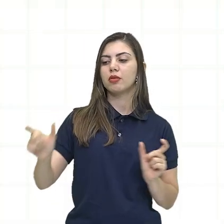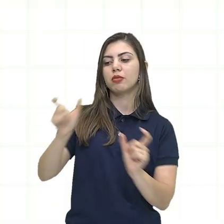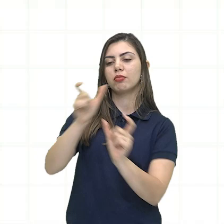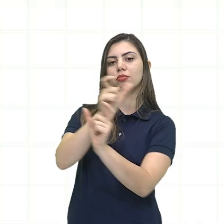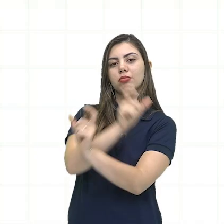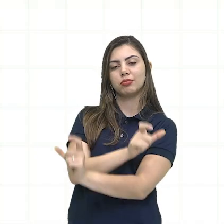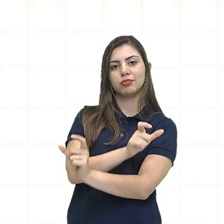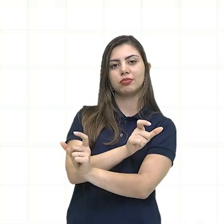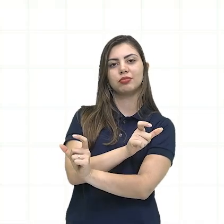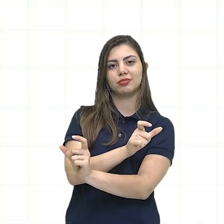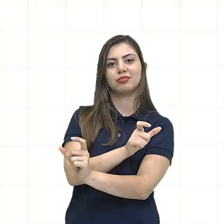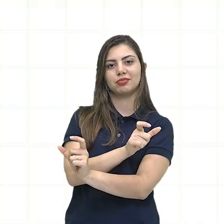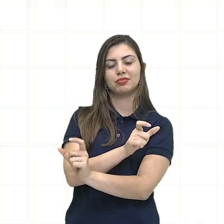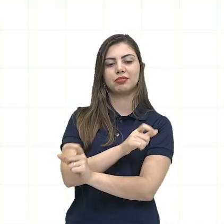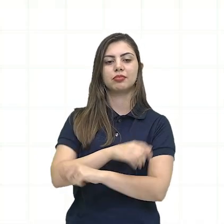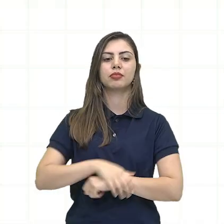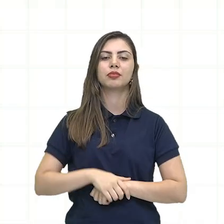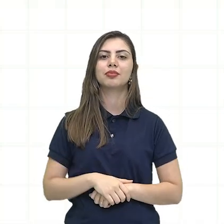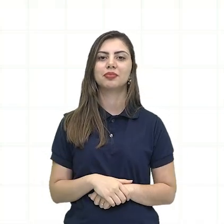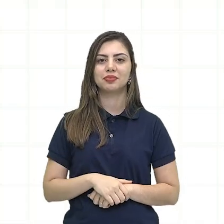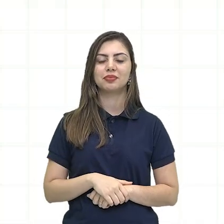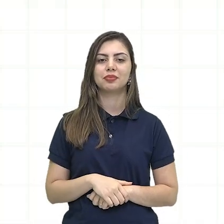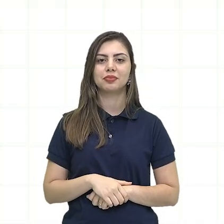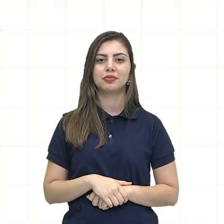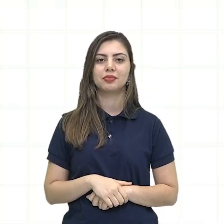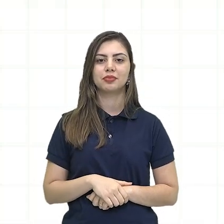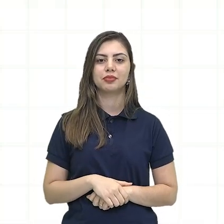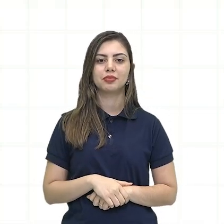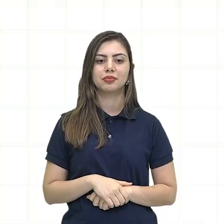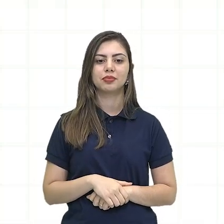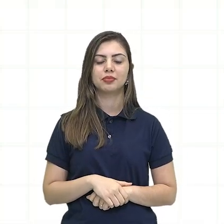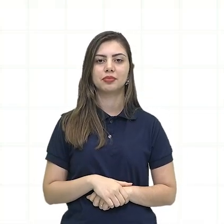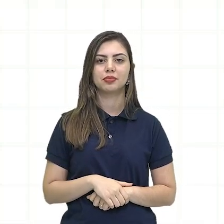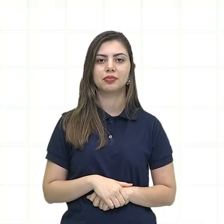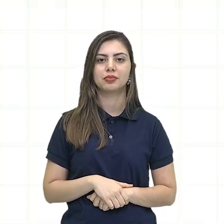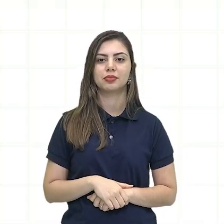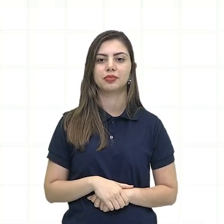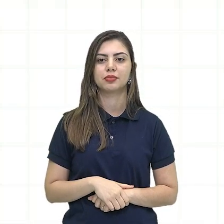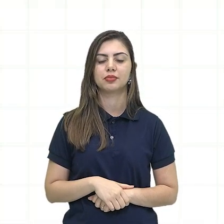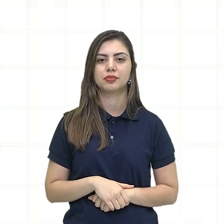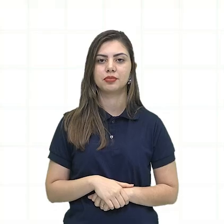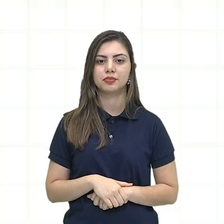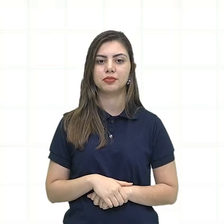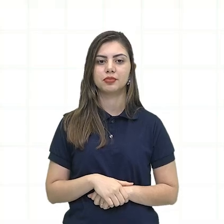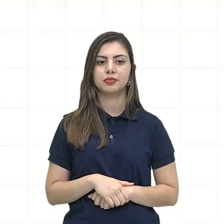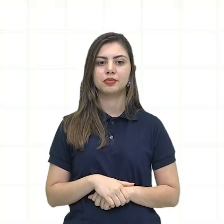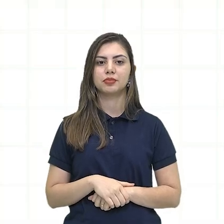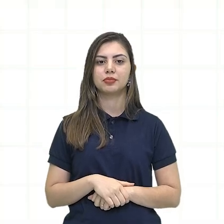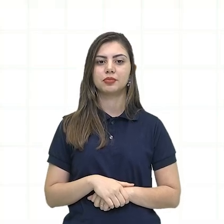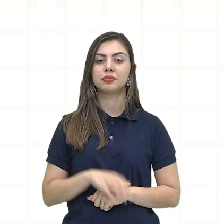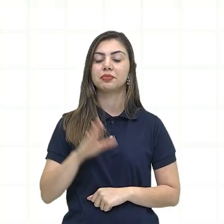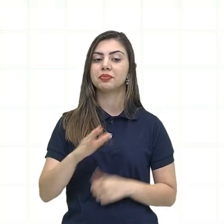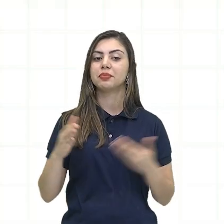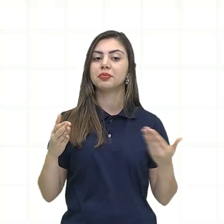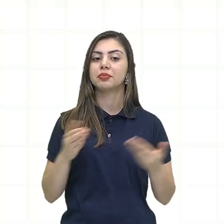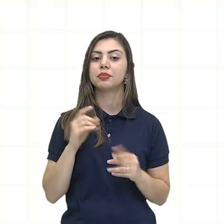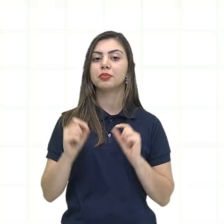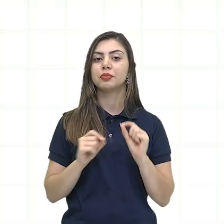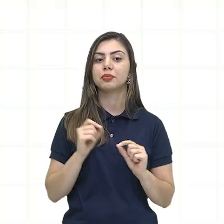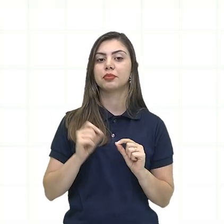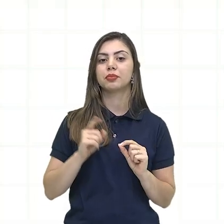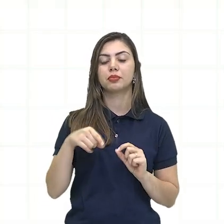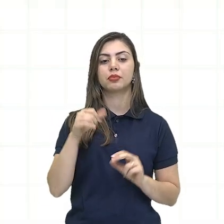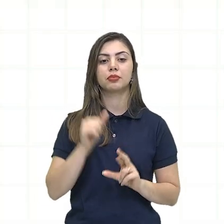e vice-versa, certo? E aí nós passamos agora para a reação